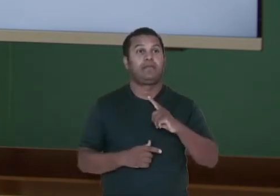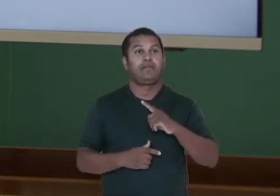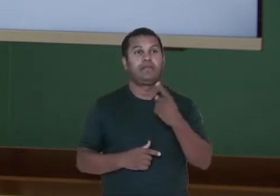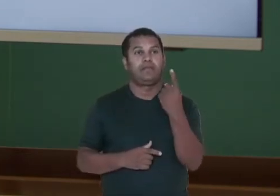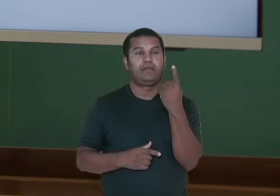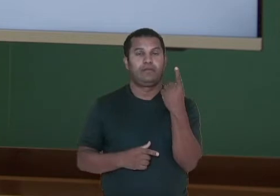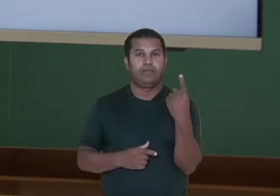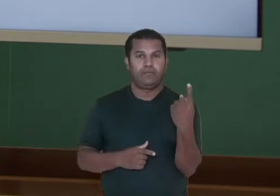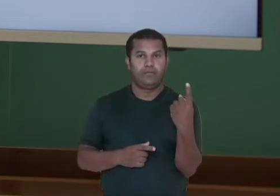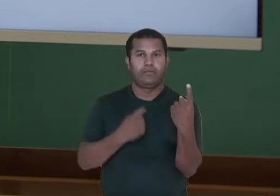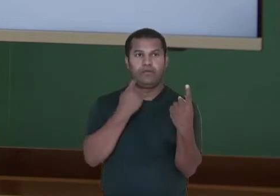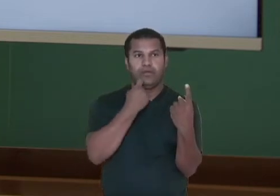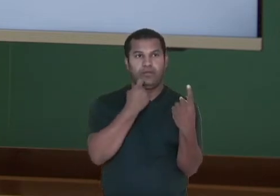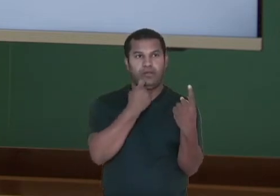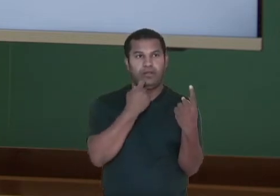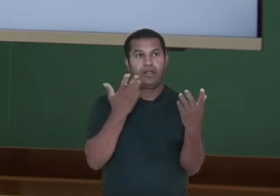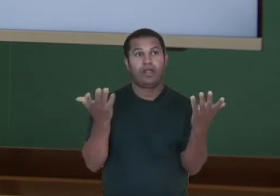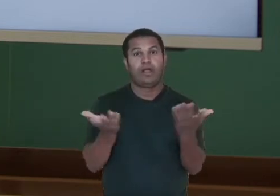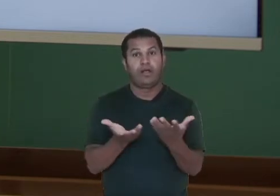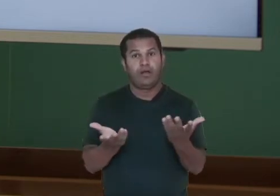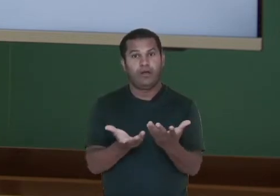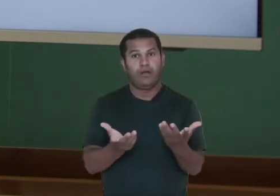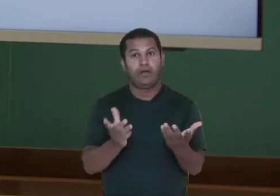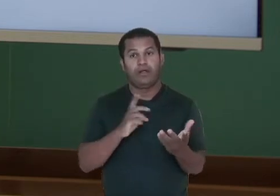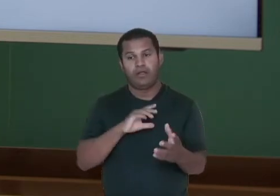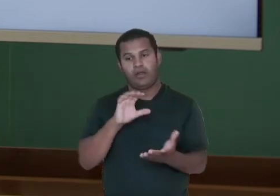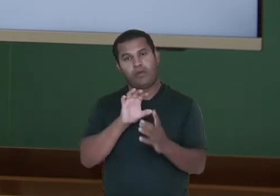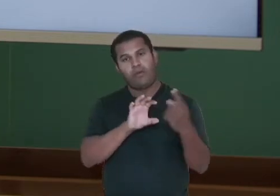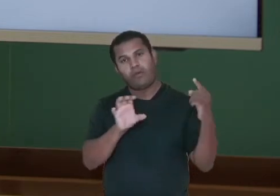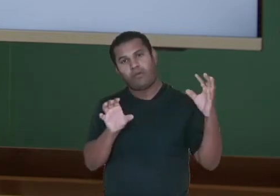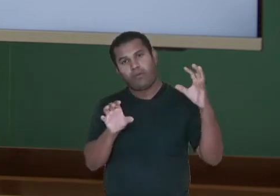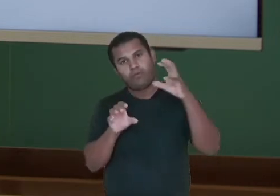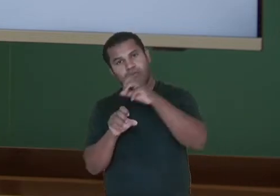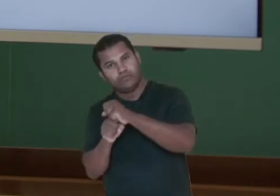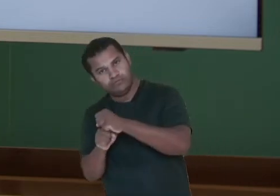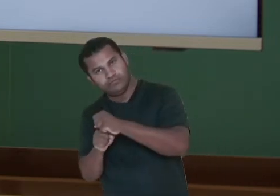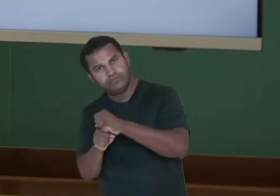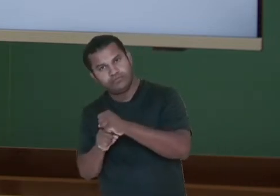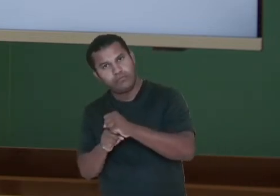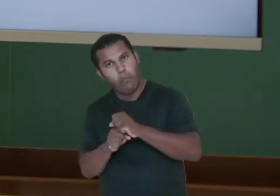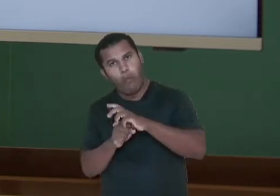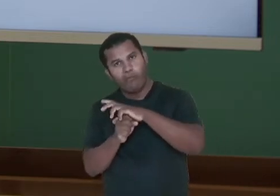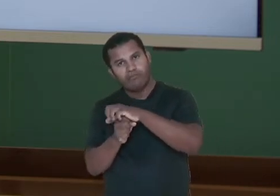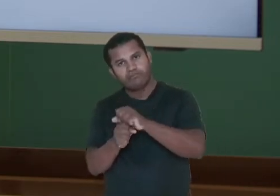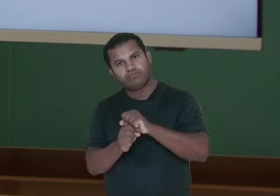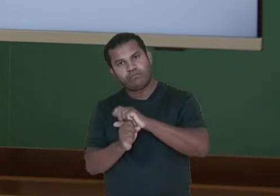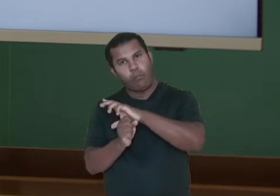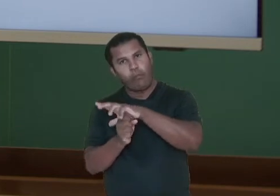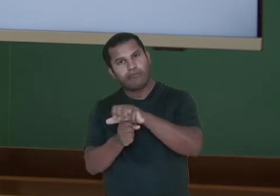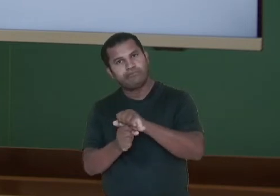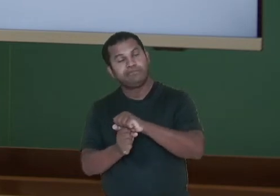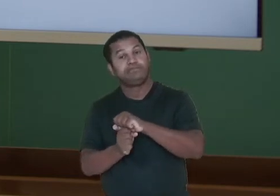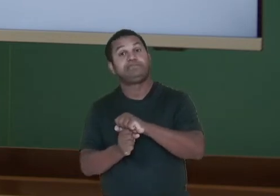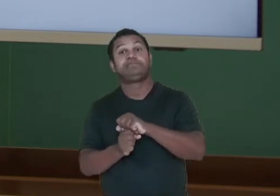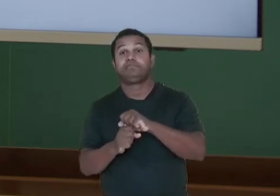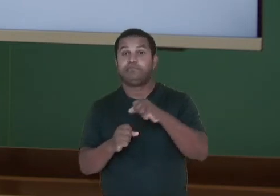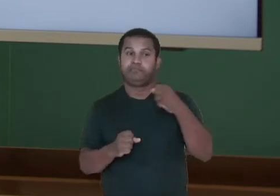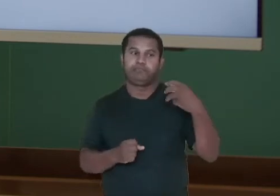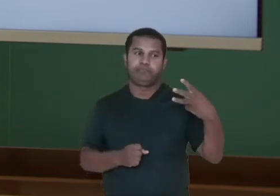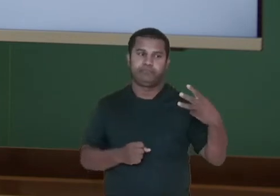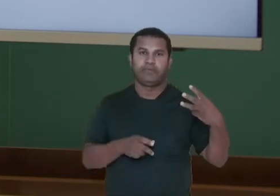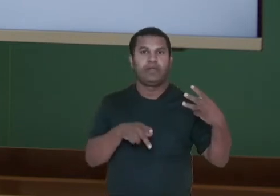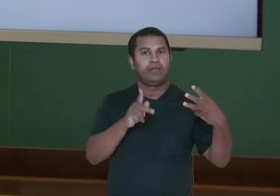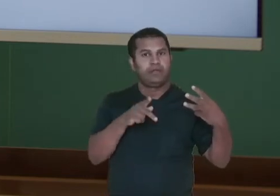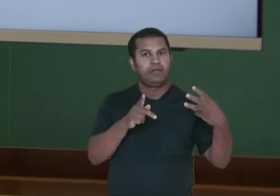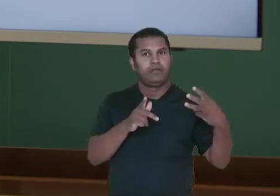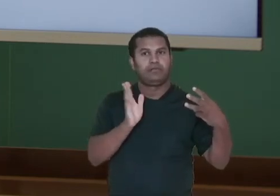certo? Ele ficou agora, o peixe, né, que é o predador, ele ficou agora com uma massa de 4 quilos. Porque ele já tinha 3, comeu o peixe de